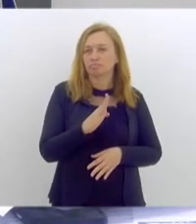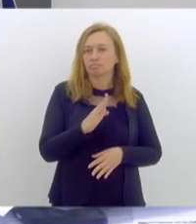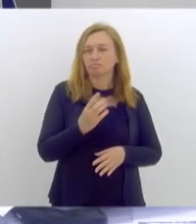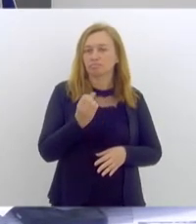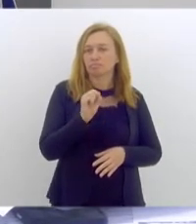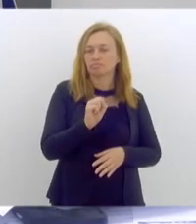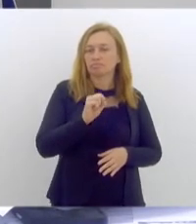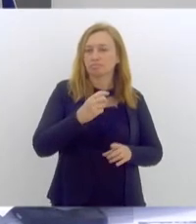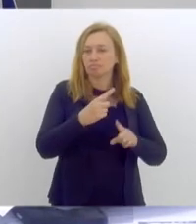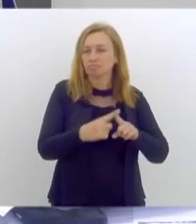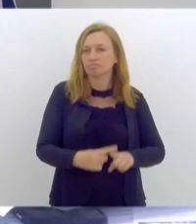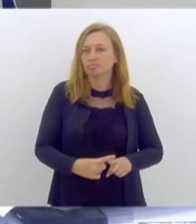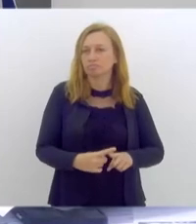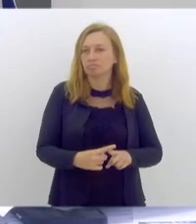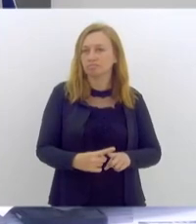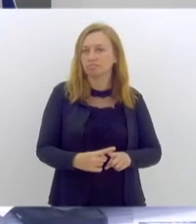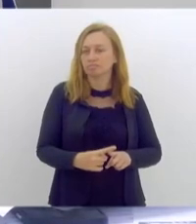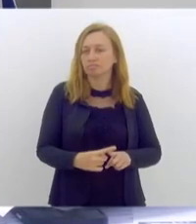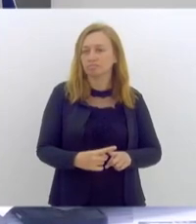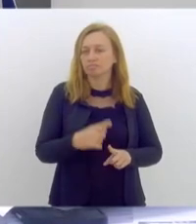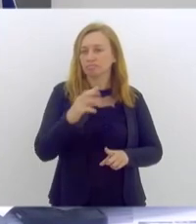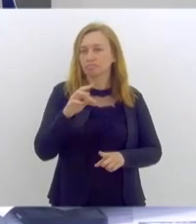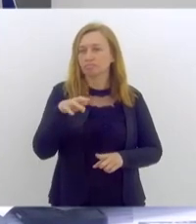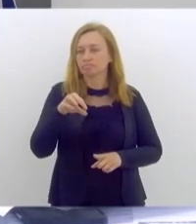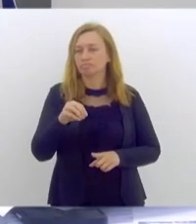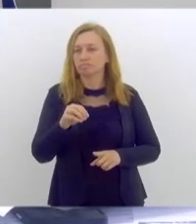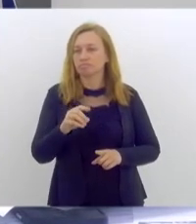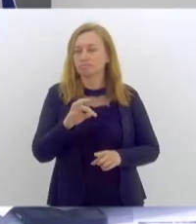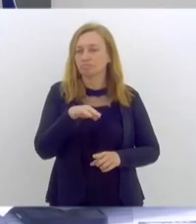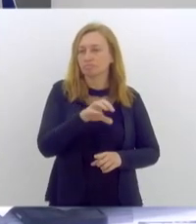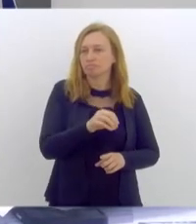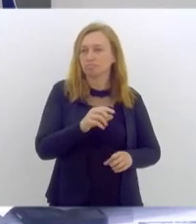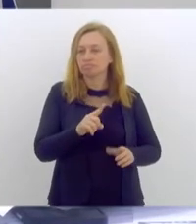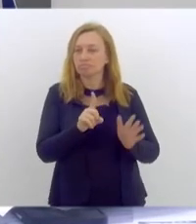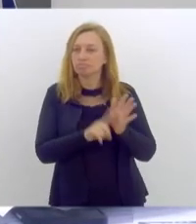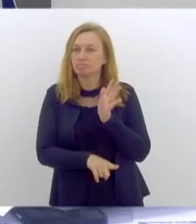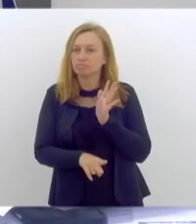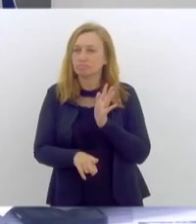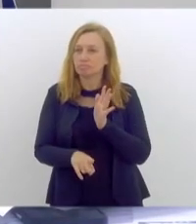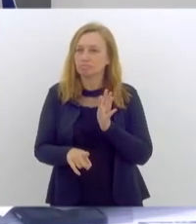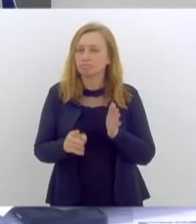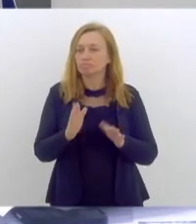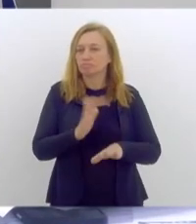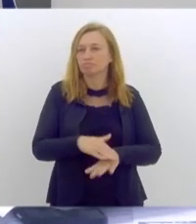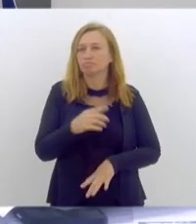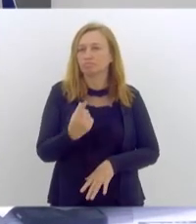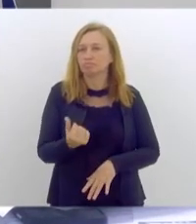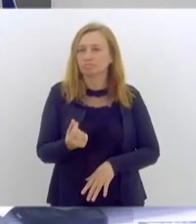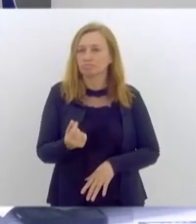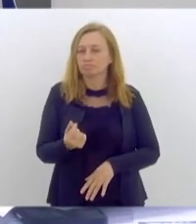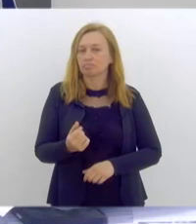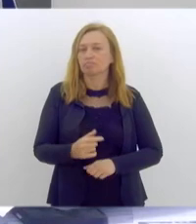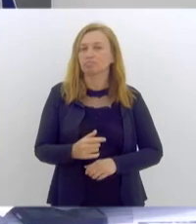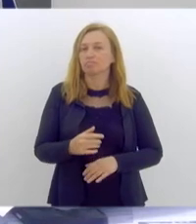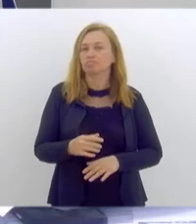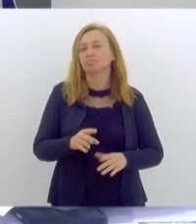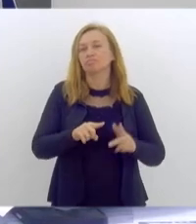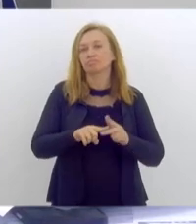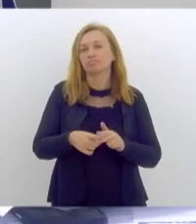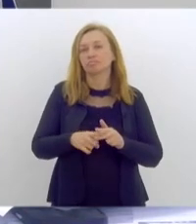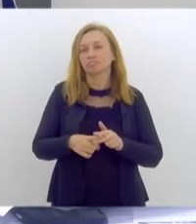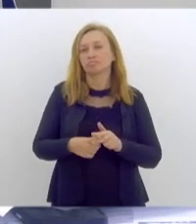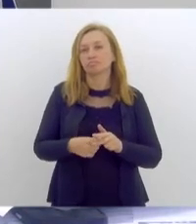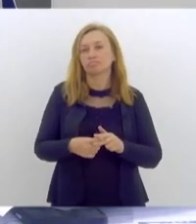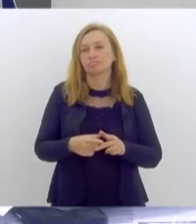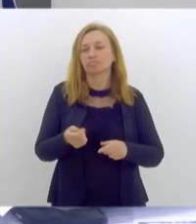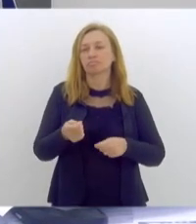oito vezes patrimônio do fundo descontado às provisões demais valores credenciais conforme regulamentado